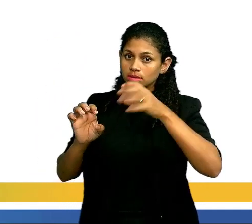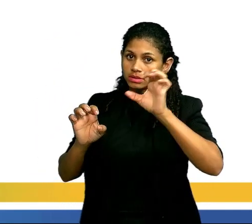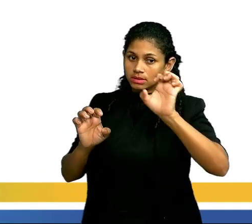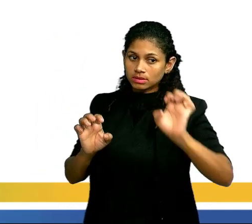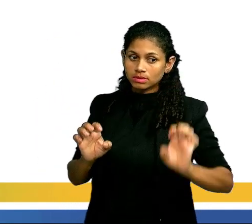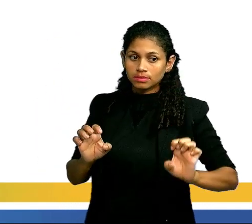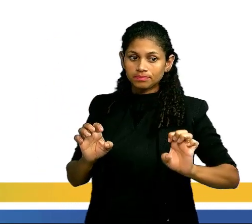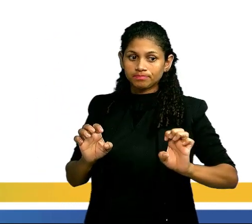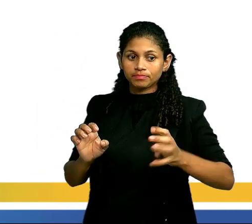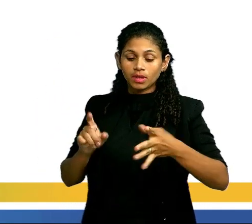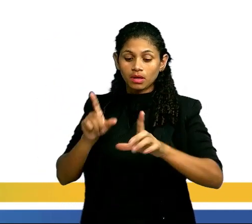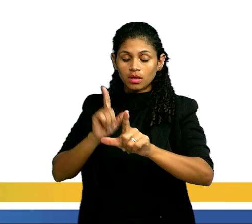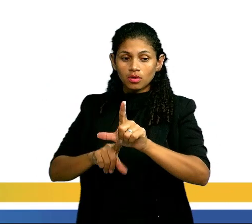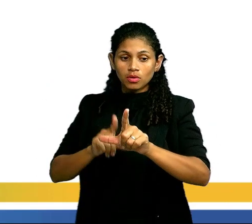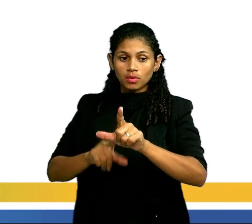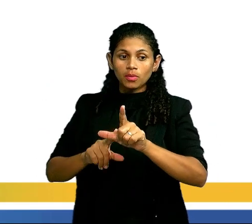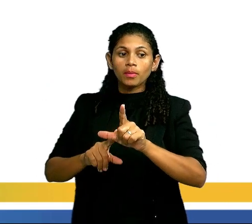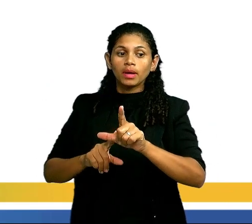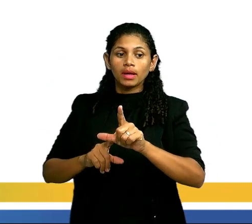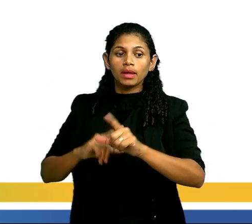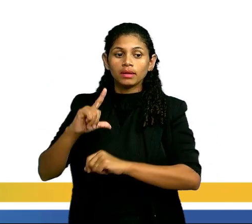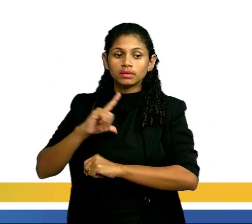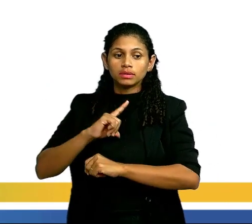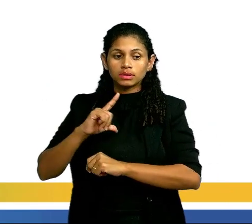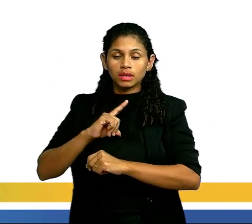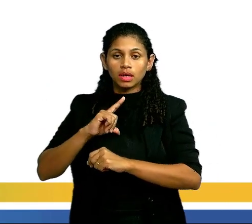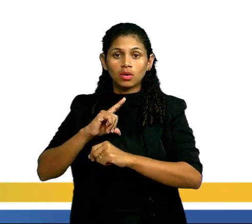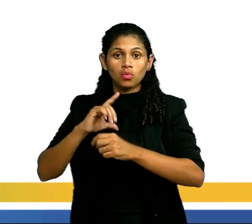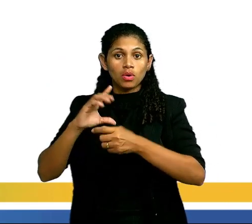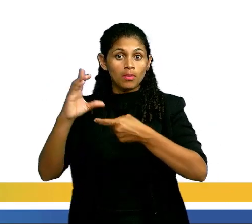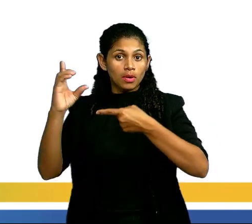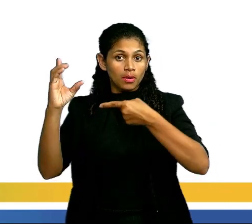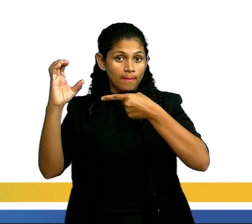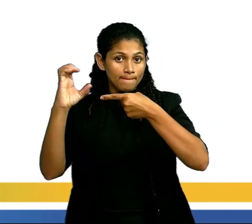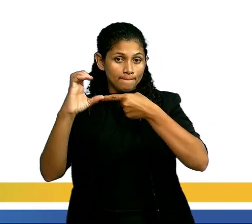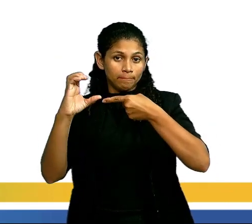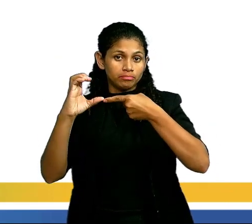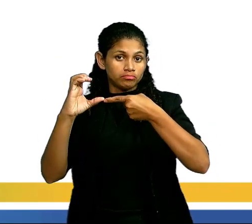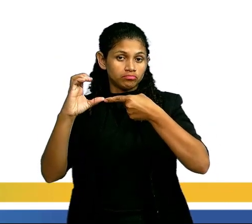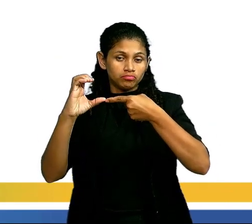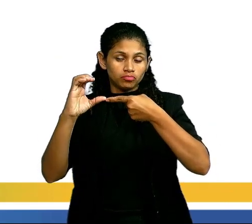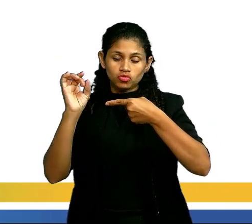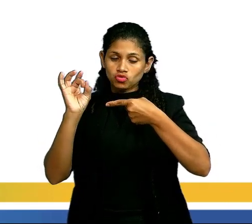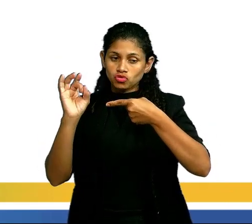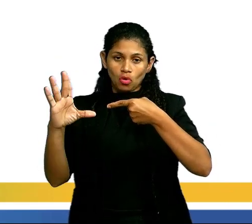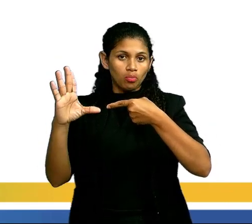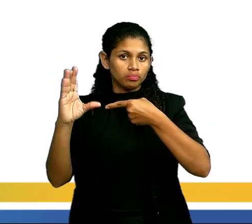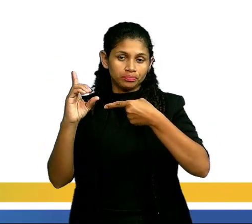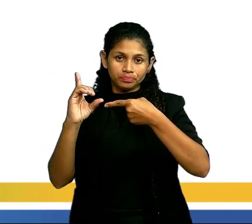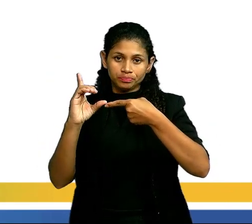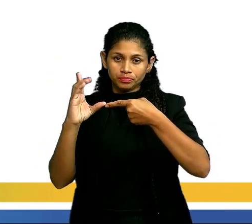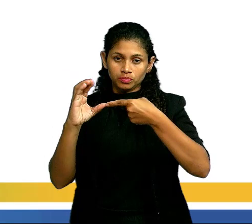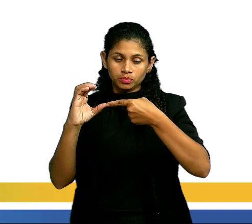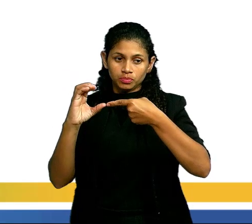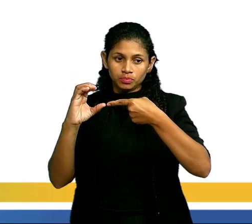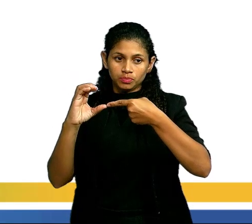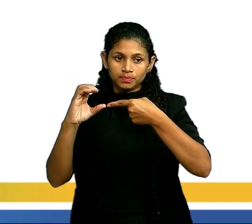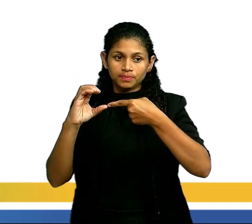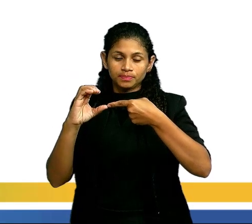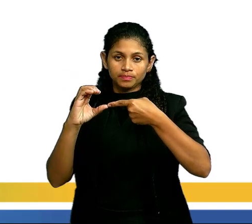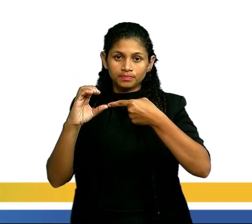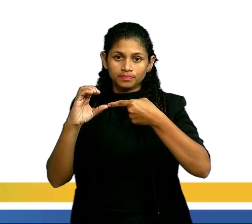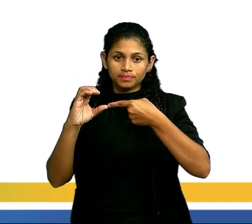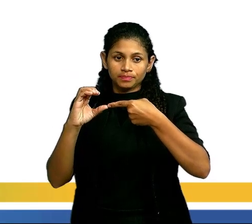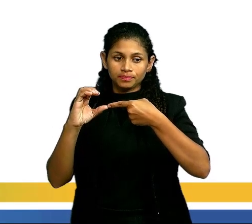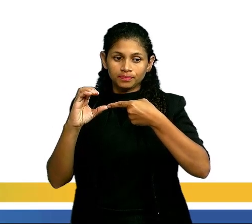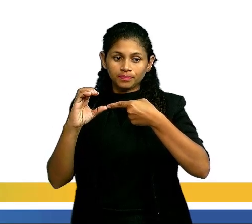pé, nós vamos ter um carbono primário. Então esse carbono primário está ligado somente ao carbono de cima. Então ele está ligado só a um